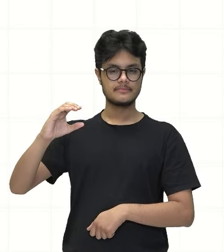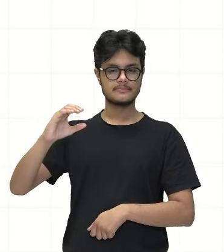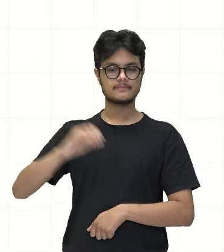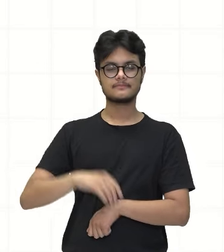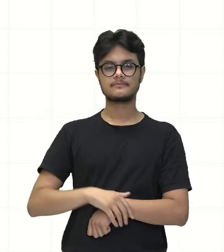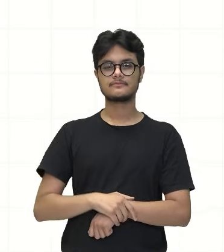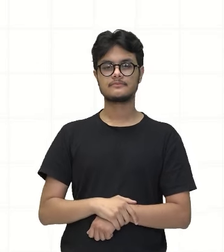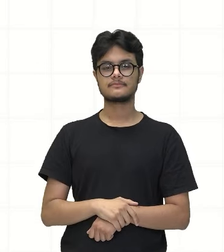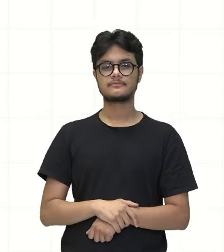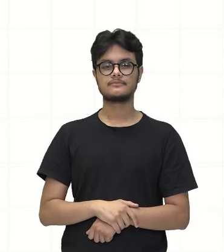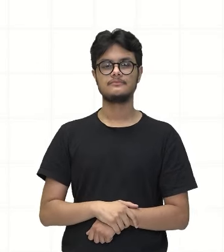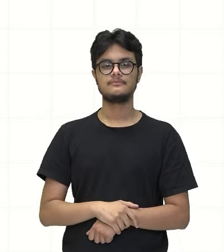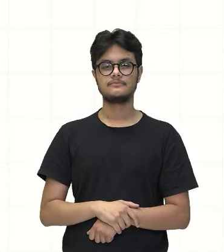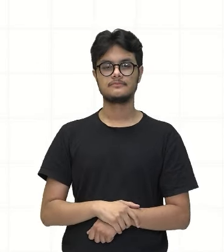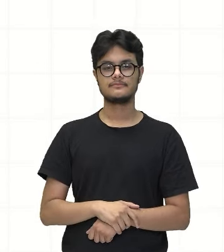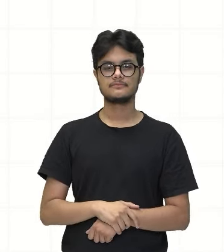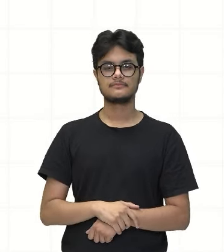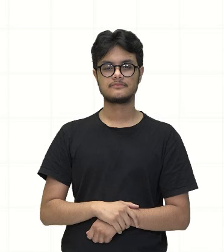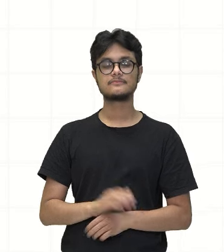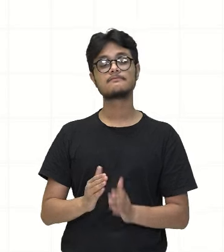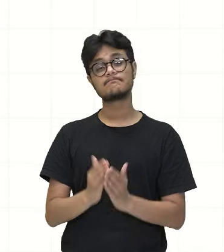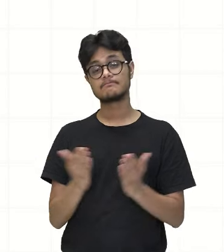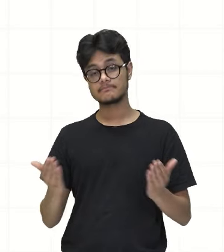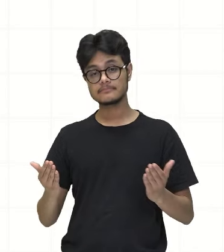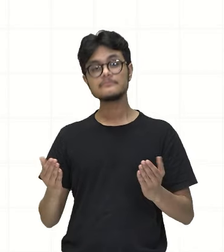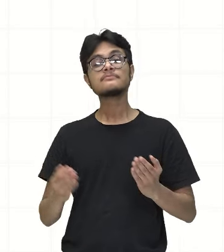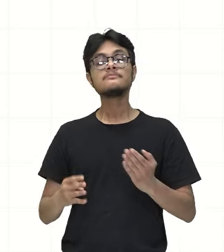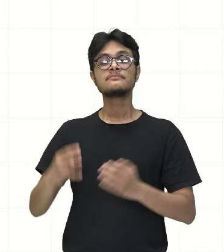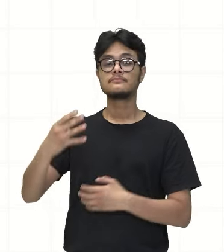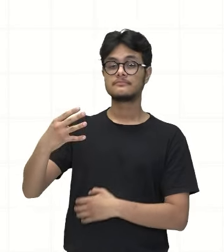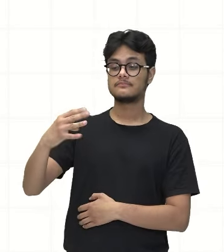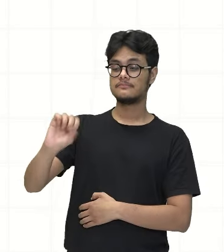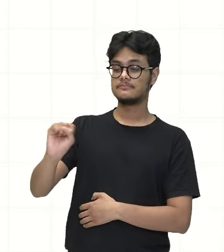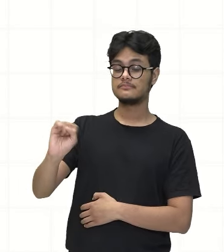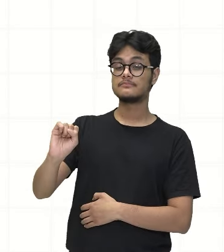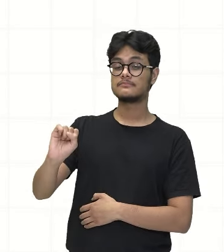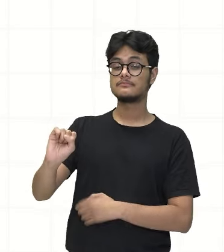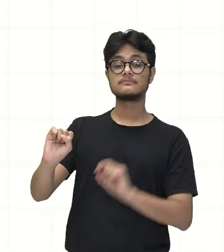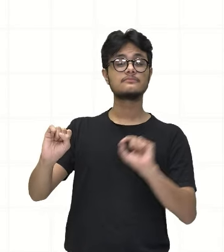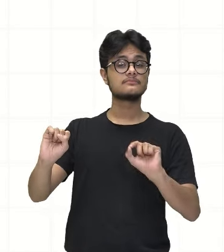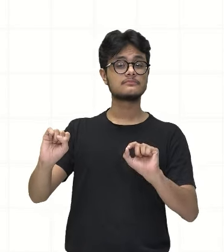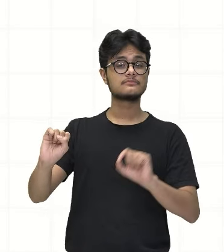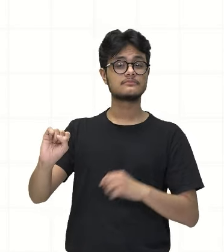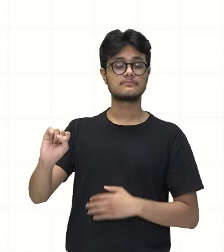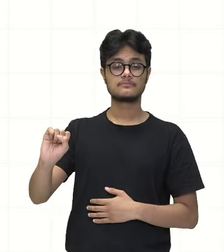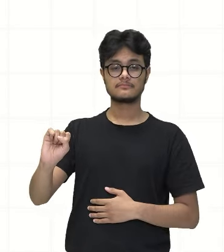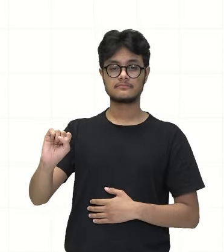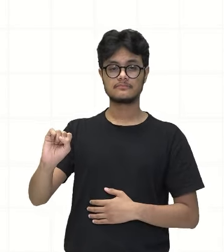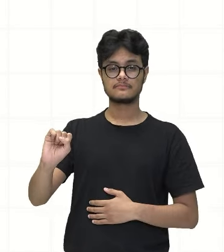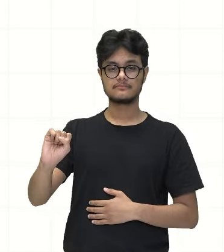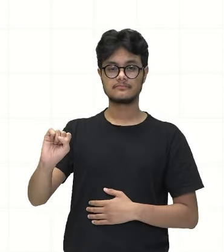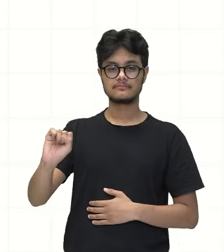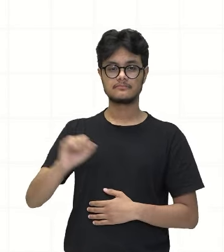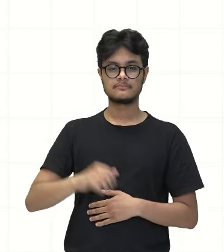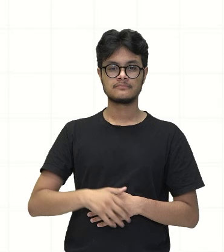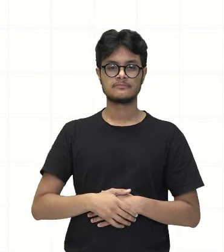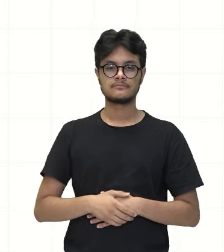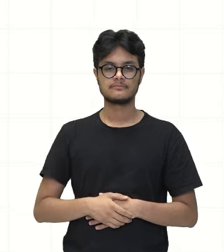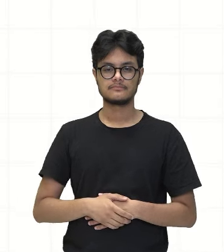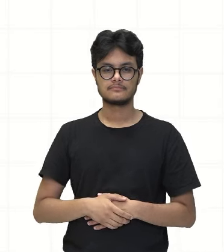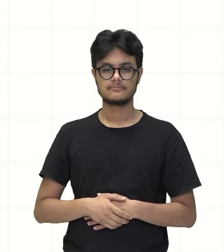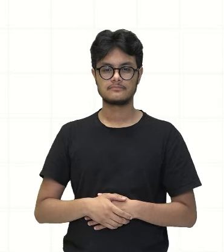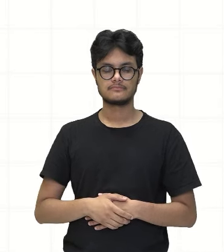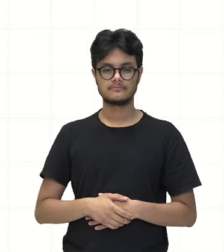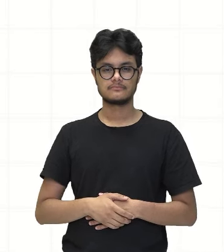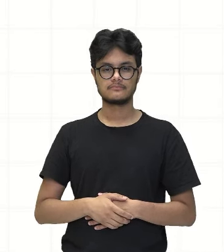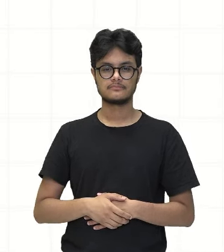C. Então, eu vou dizer que esse 48 é... Vou colocar aqui para dentro, para não confundir.